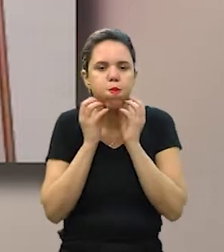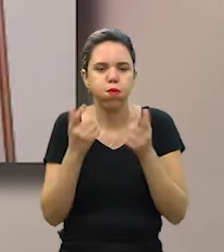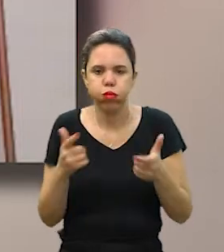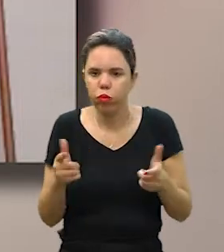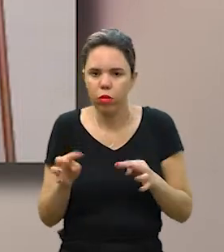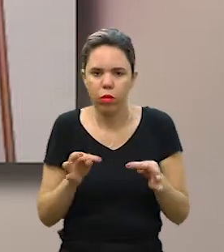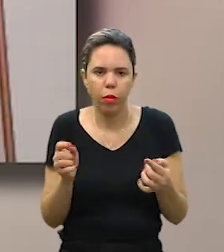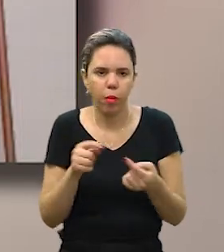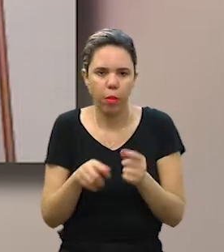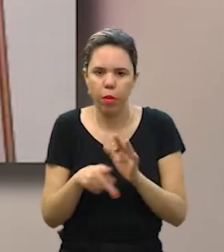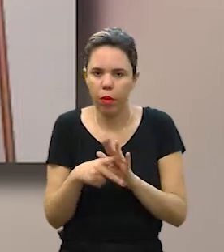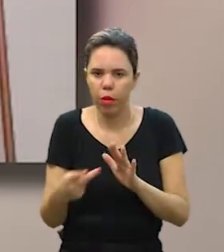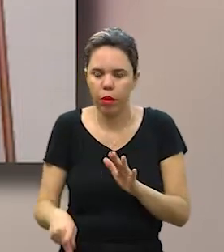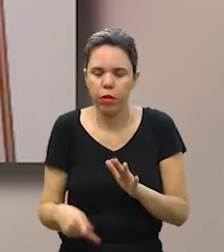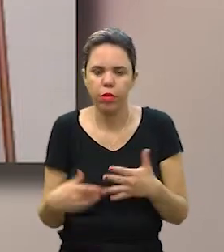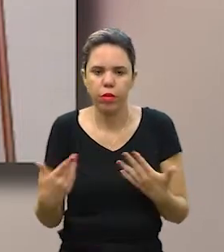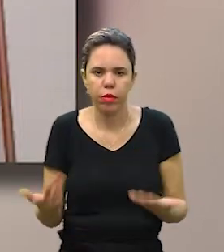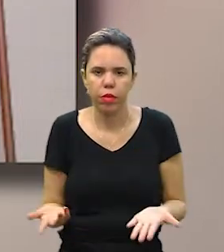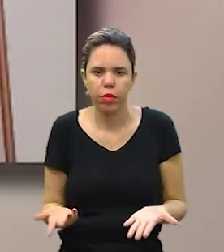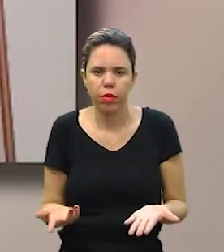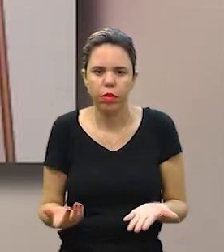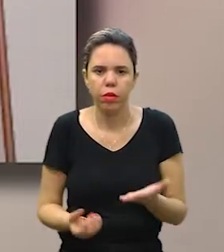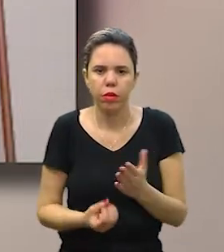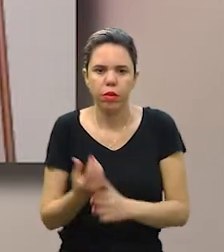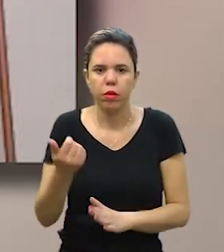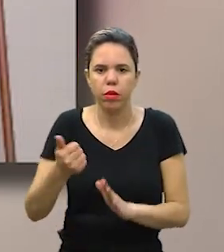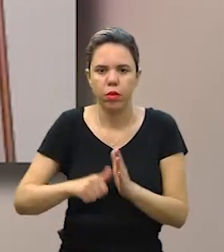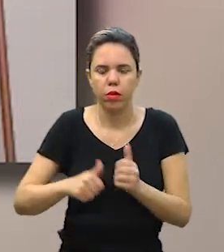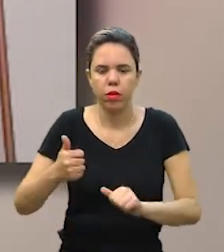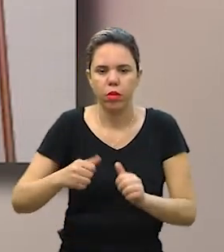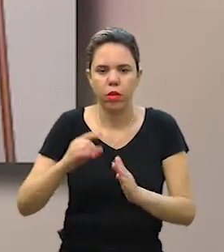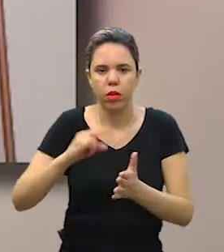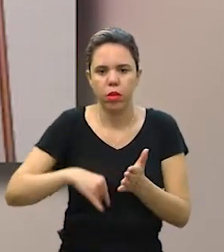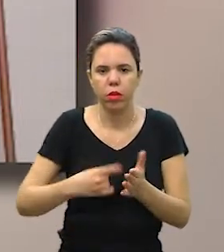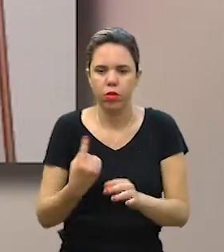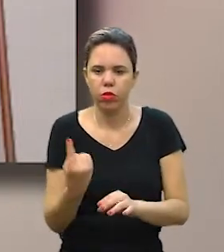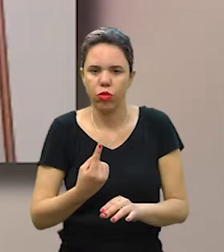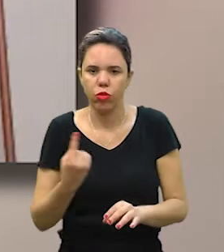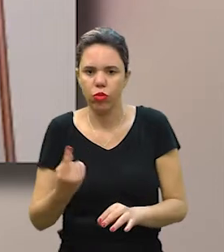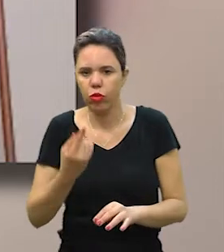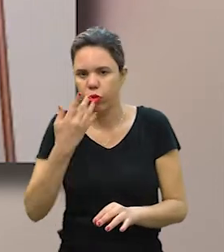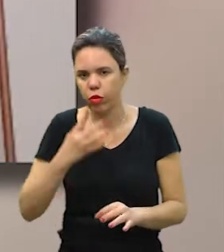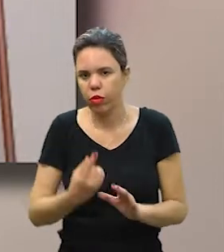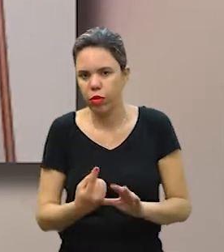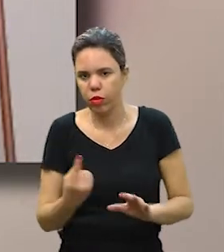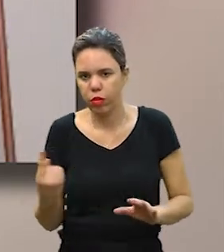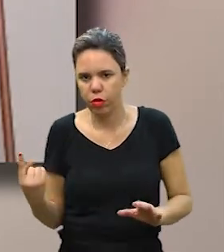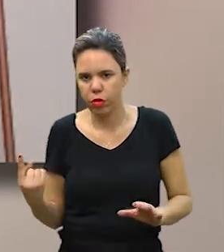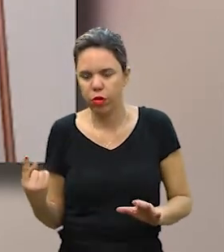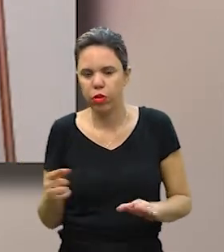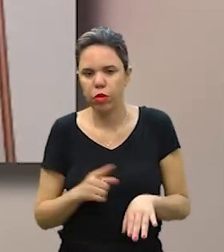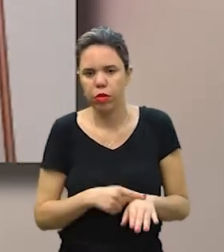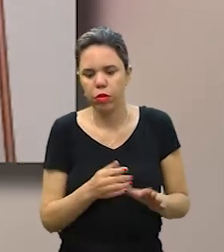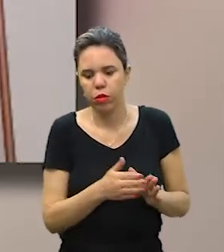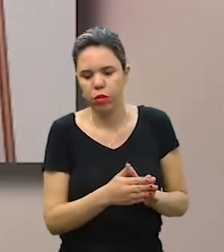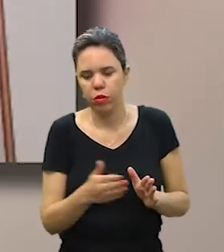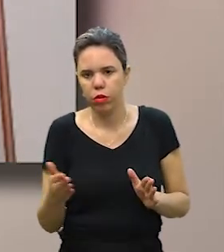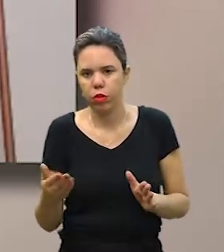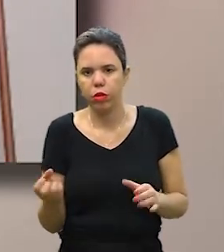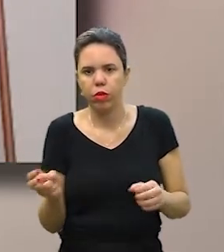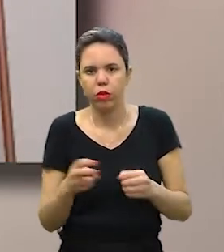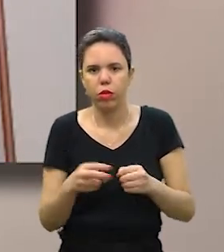cachumba. E quando dado esse diagnóstico, o isolamento dessa criança pelo período do